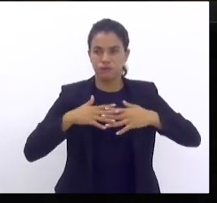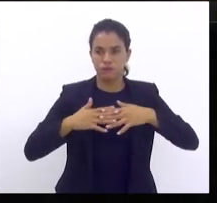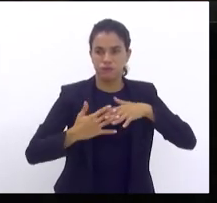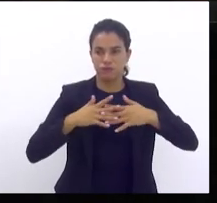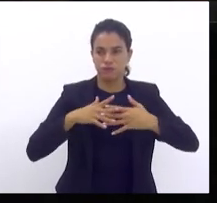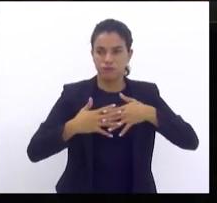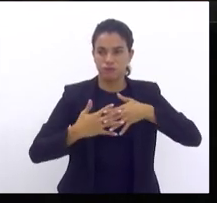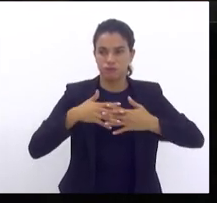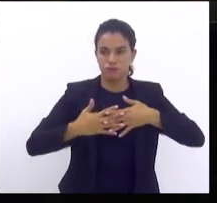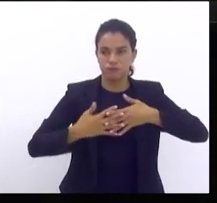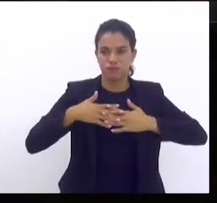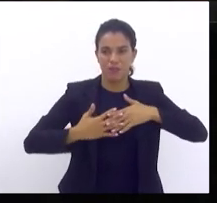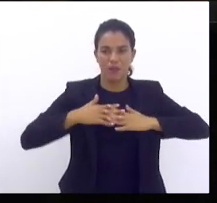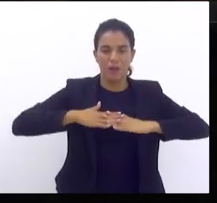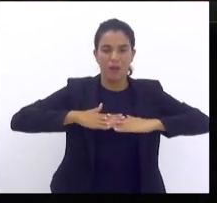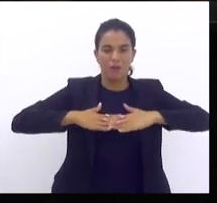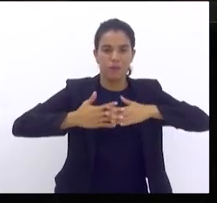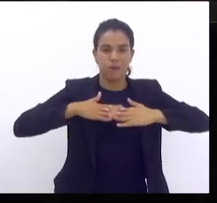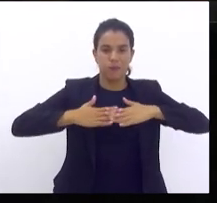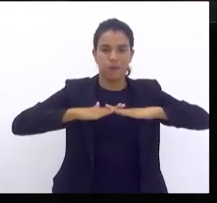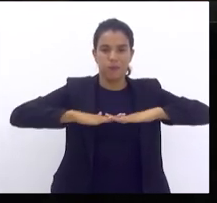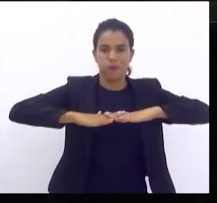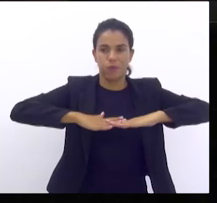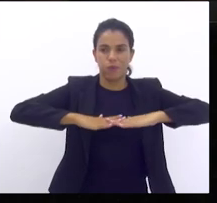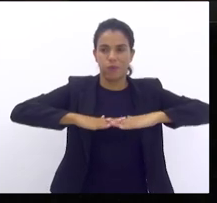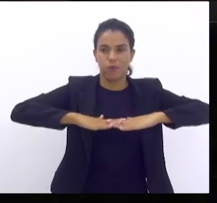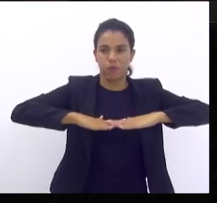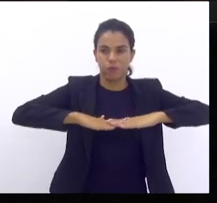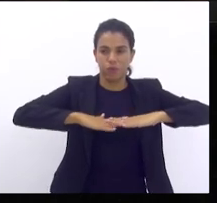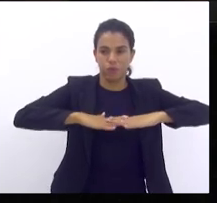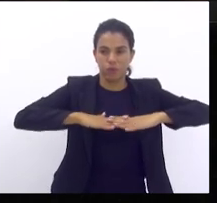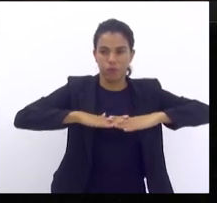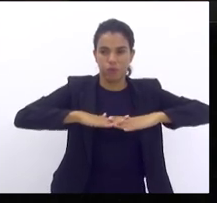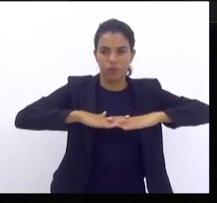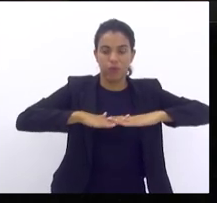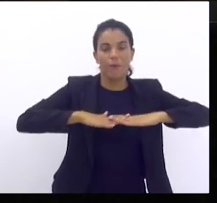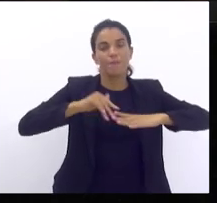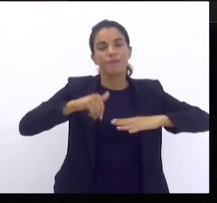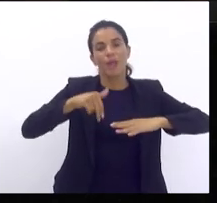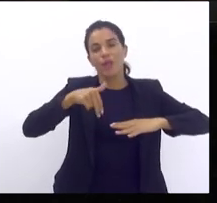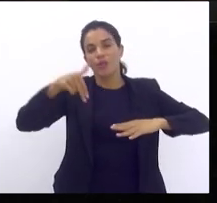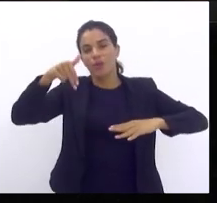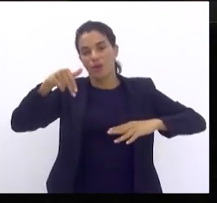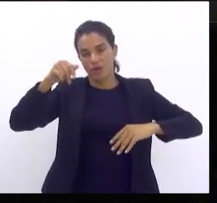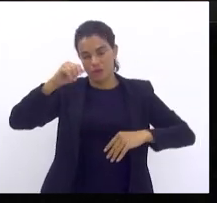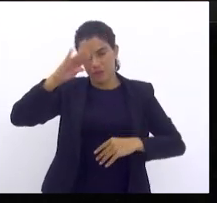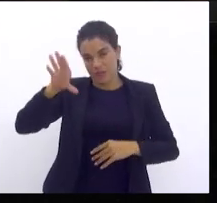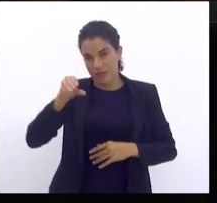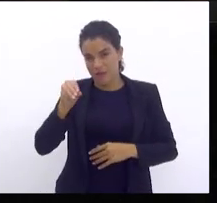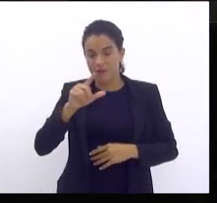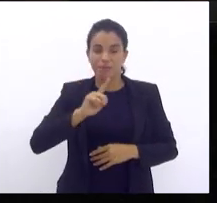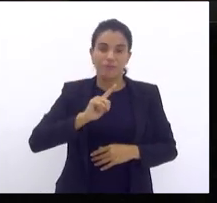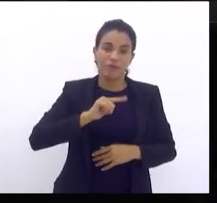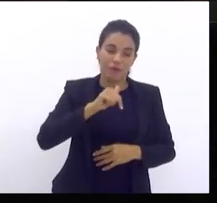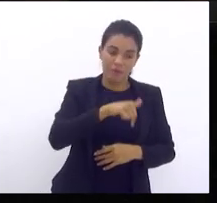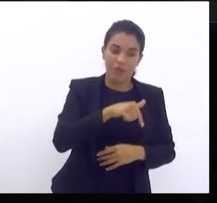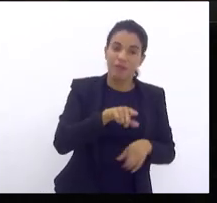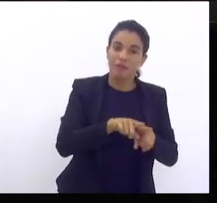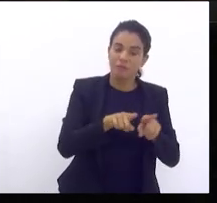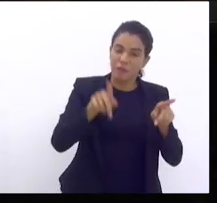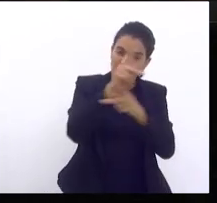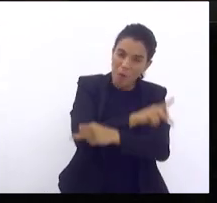Marrakech né no Marrocos que também é norte da África e tivemos aqui um